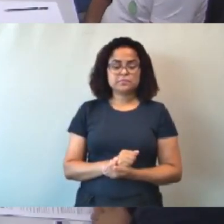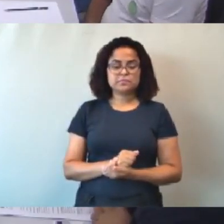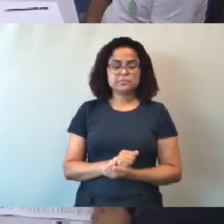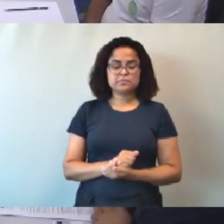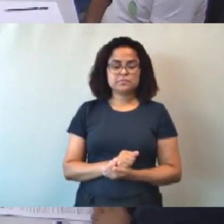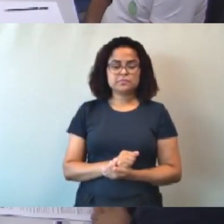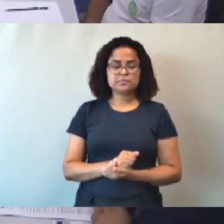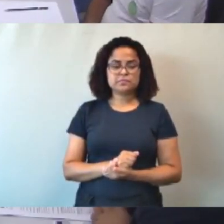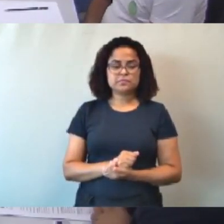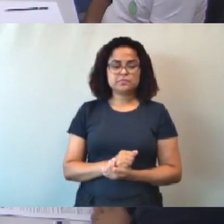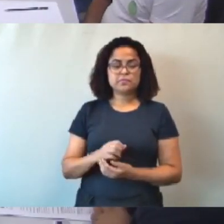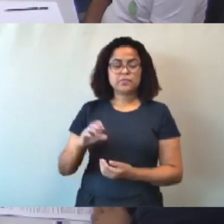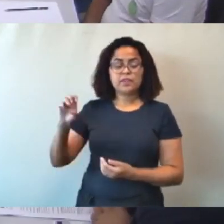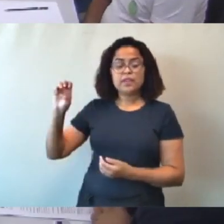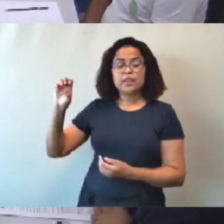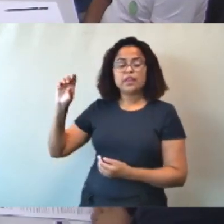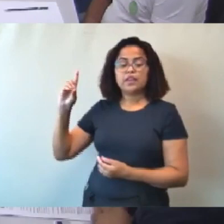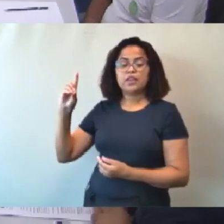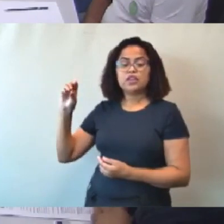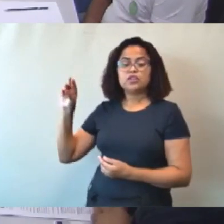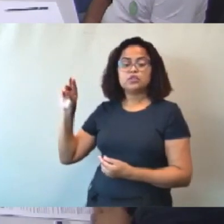Eduardo Santana, da Elétrica Celso.